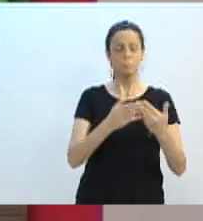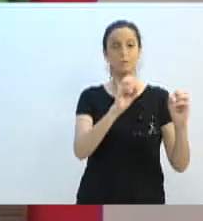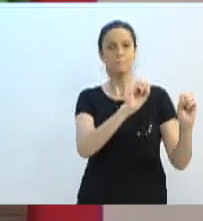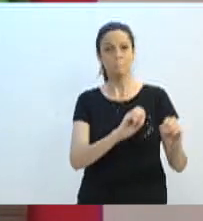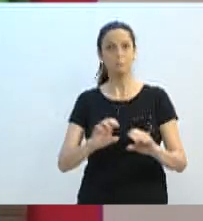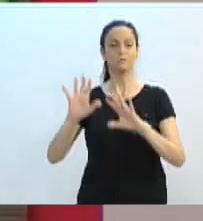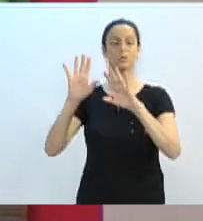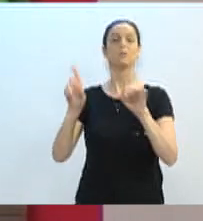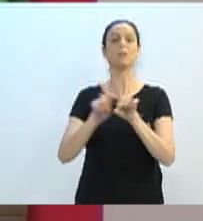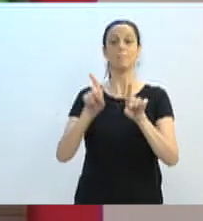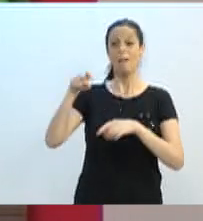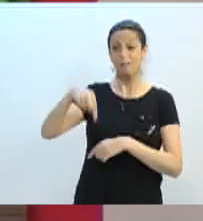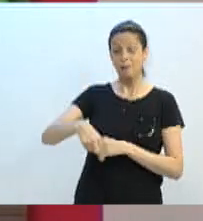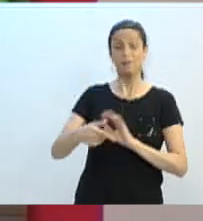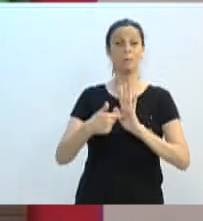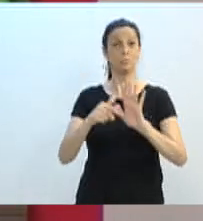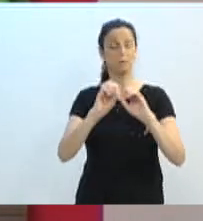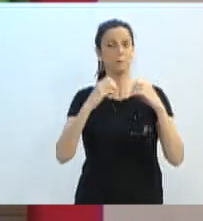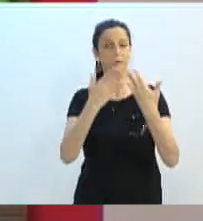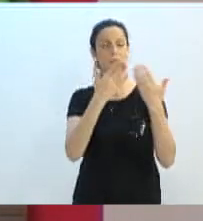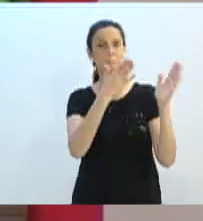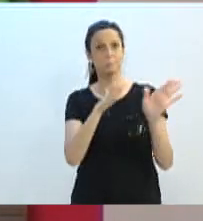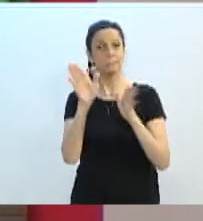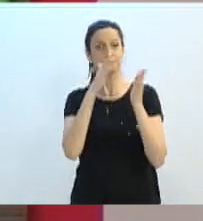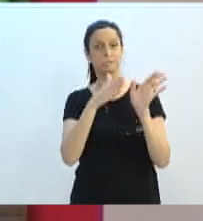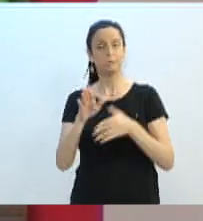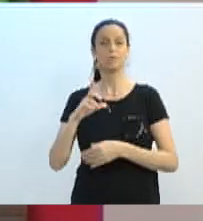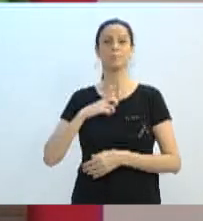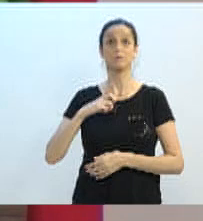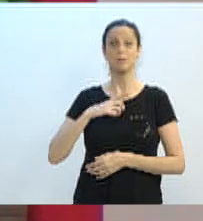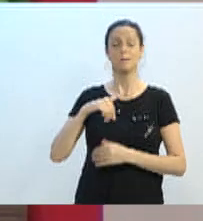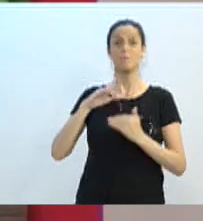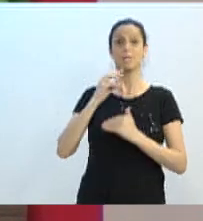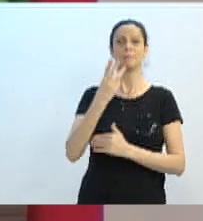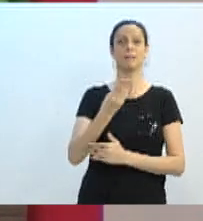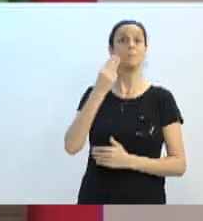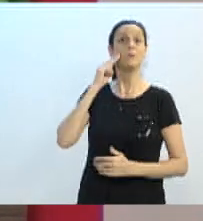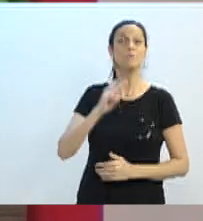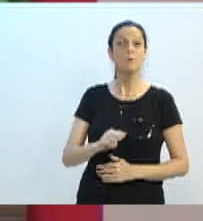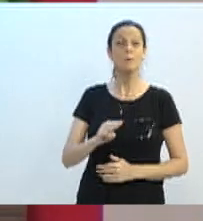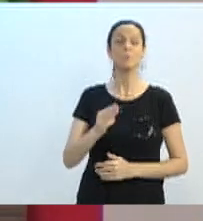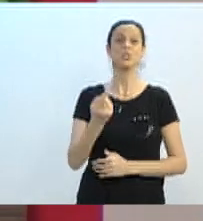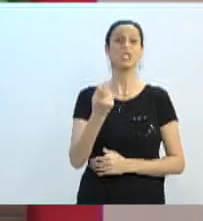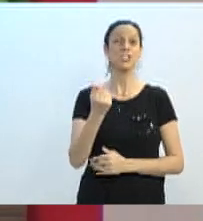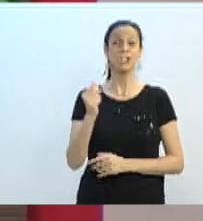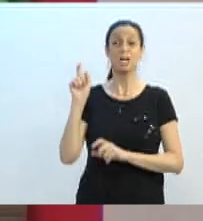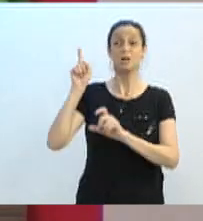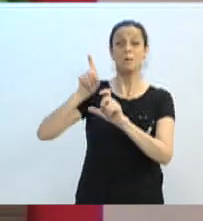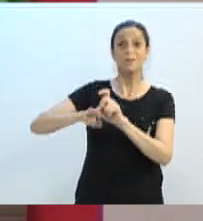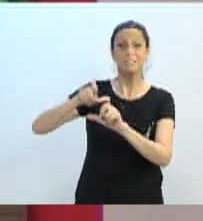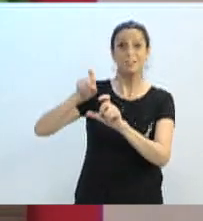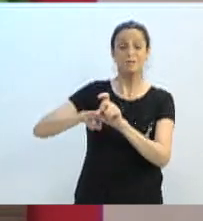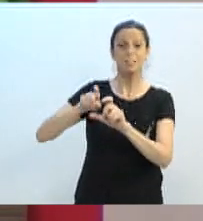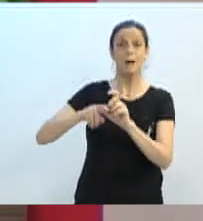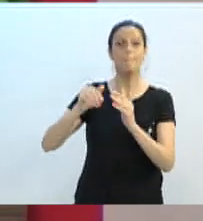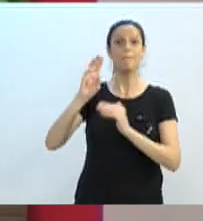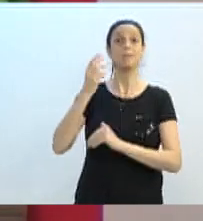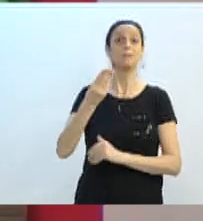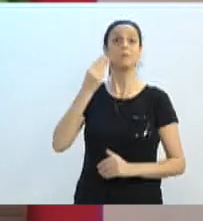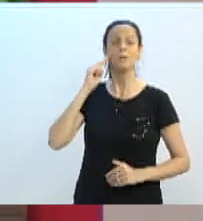aqui, está claro, são mais de 3 bilhões de déficit. Mais de 3 bilhões, vereador Almir